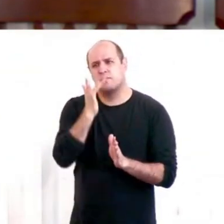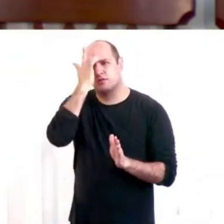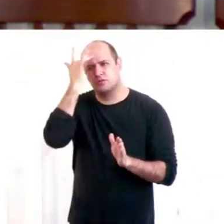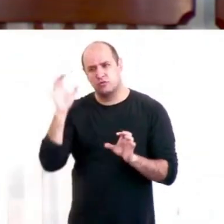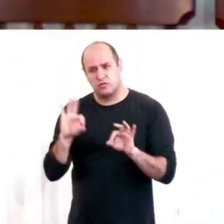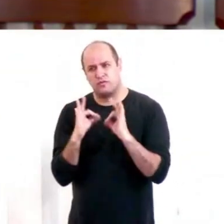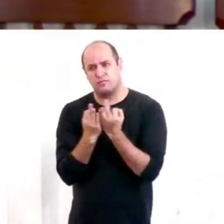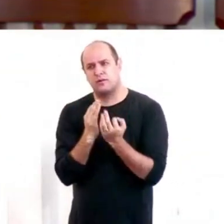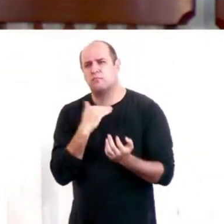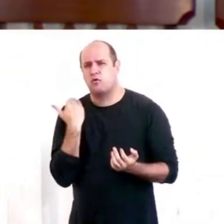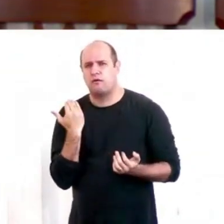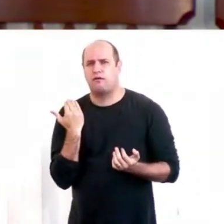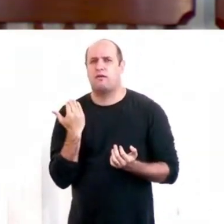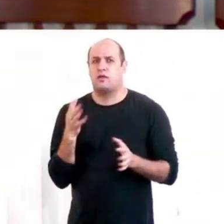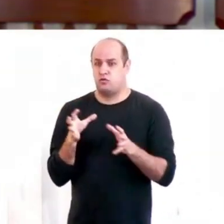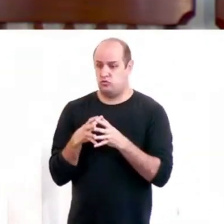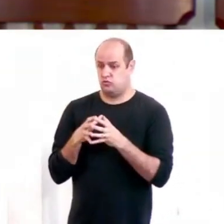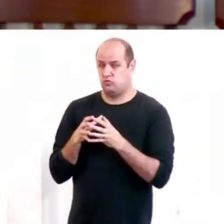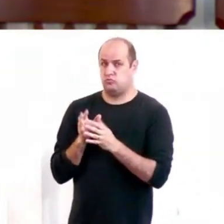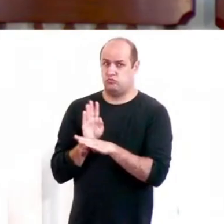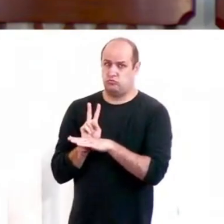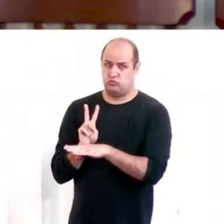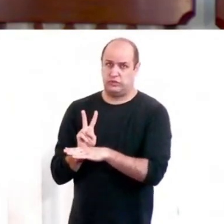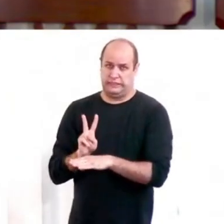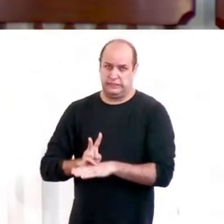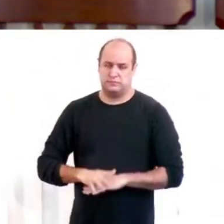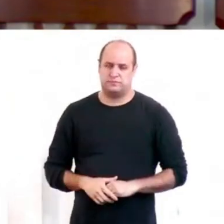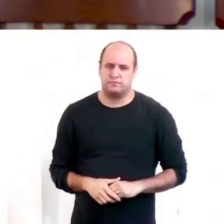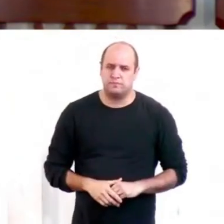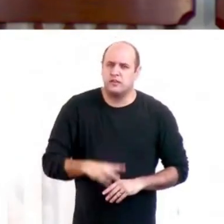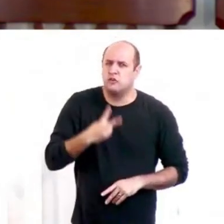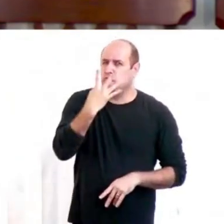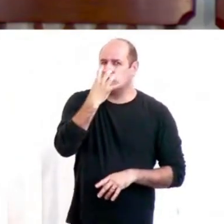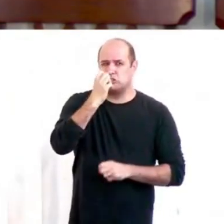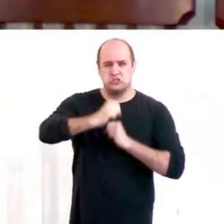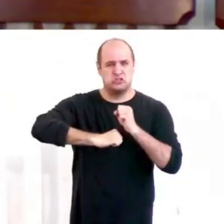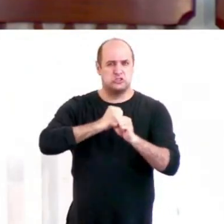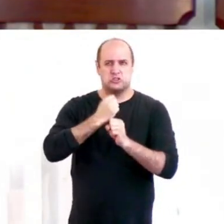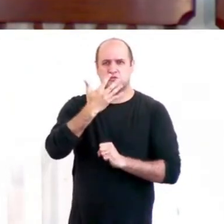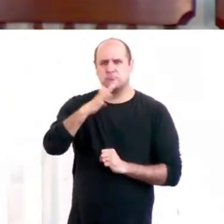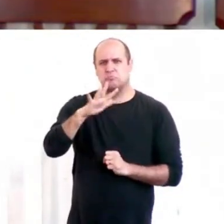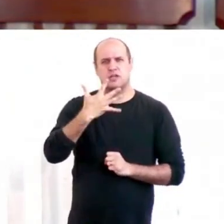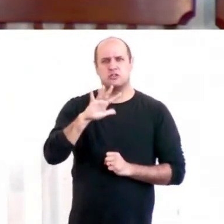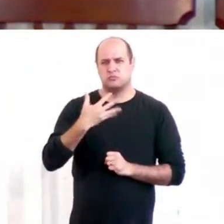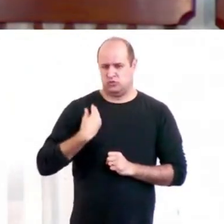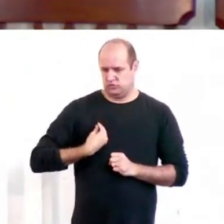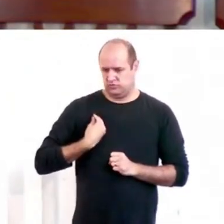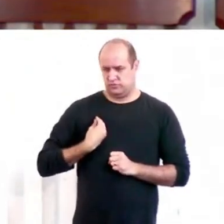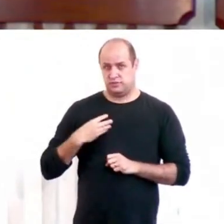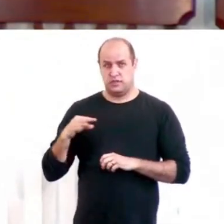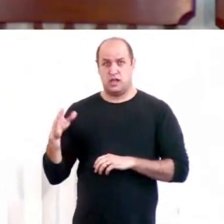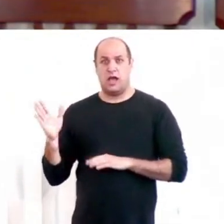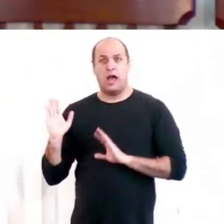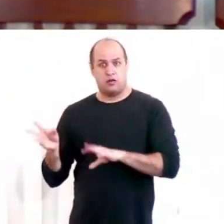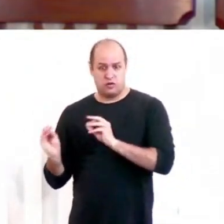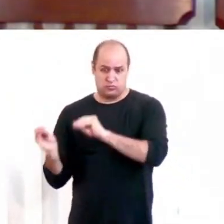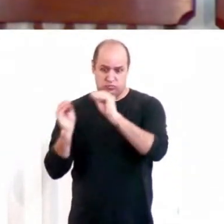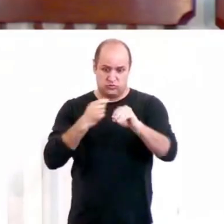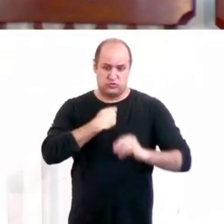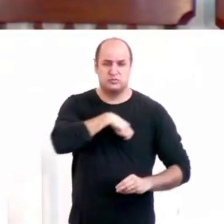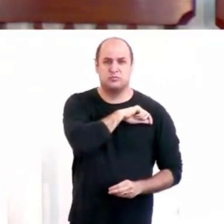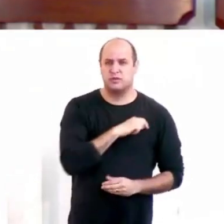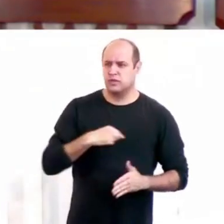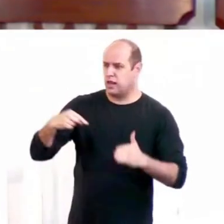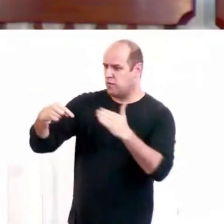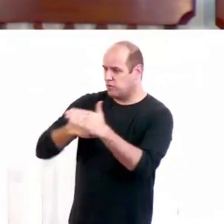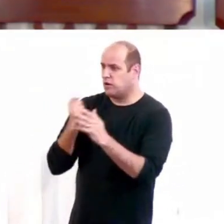E esses missionários que vivem há 20 anos nesses países foram para Madrid. Claro, pastor, podemos utilizar a sua igreja para